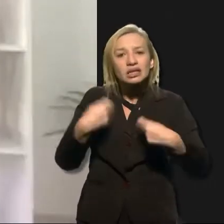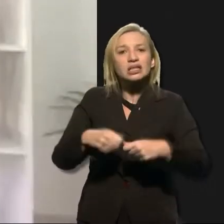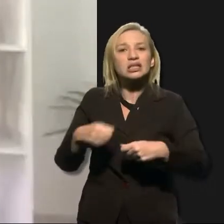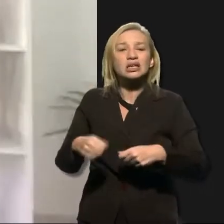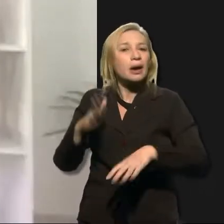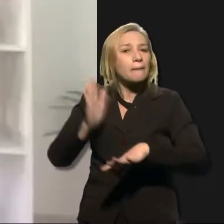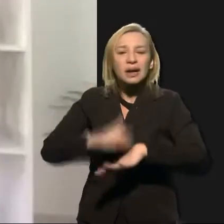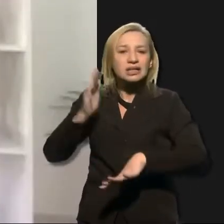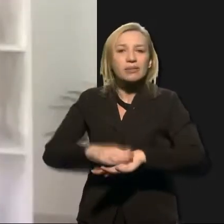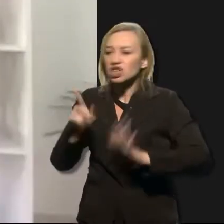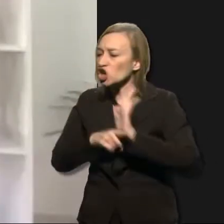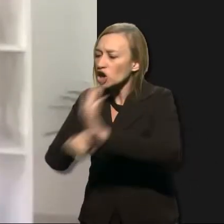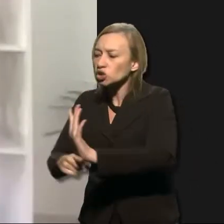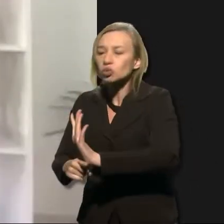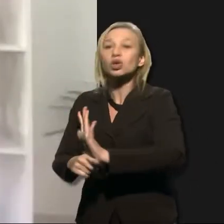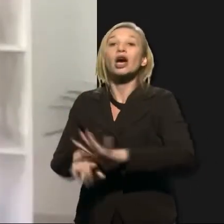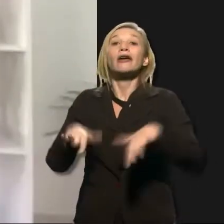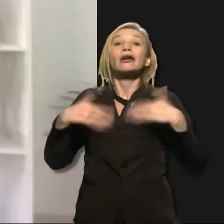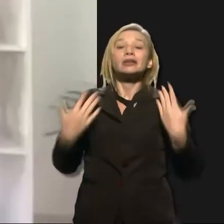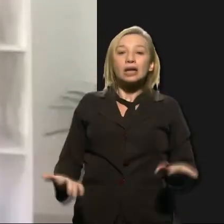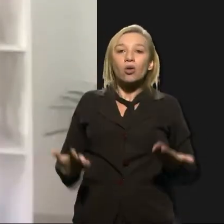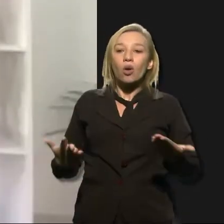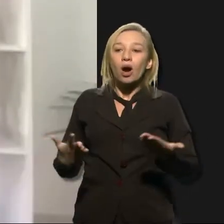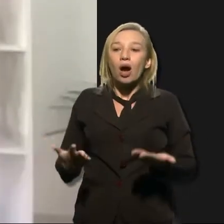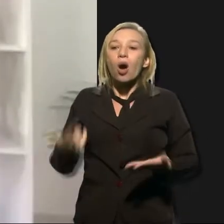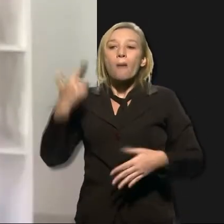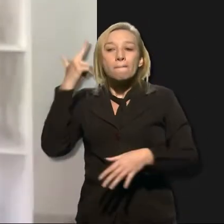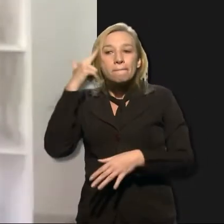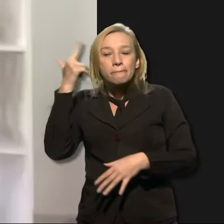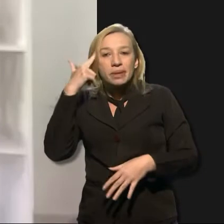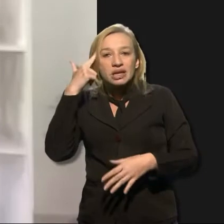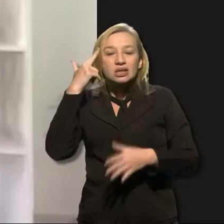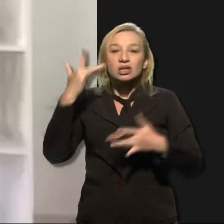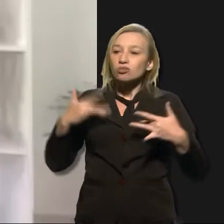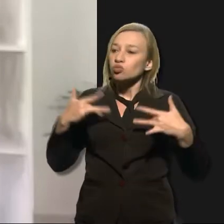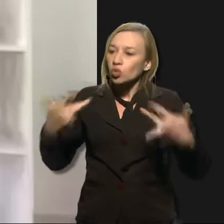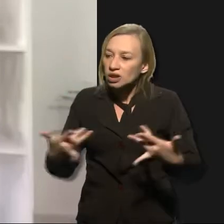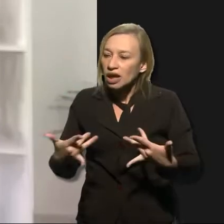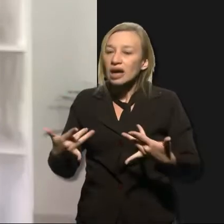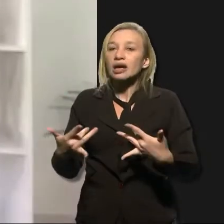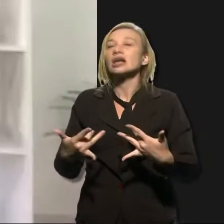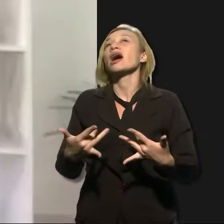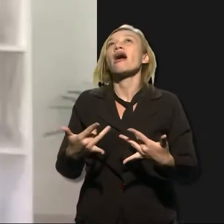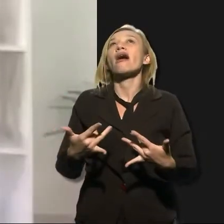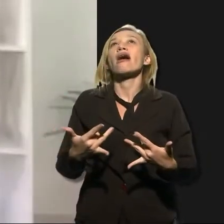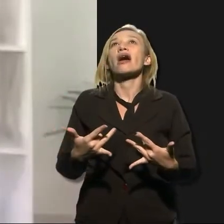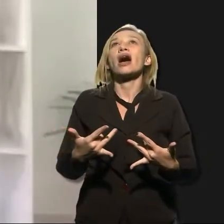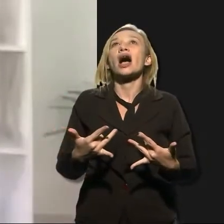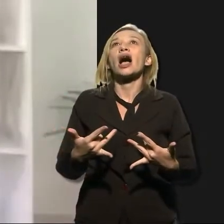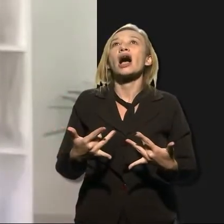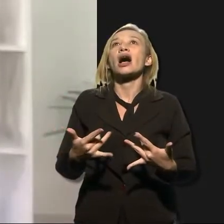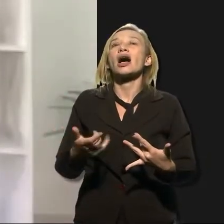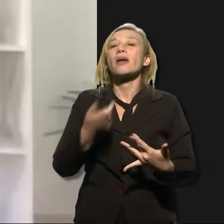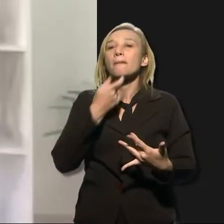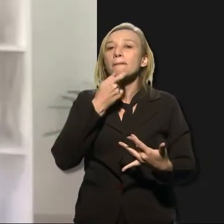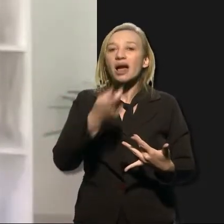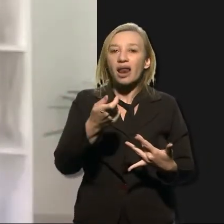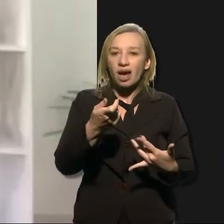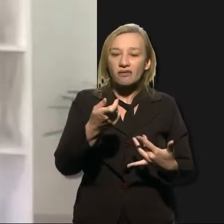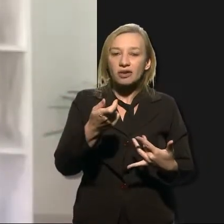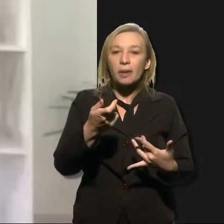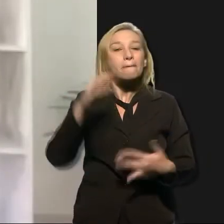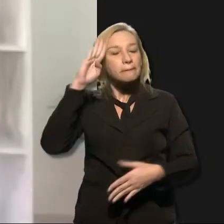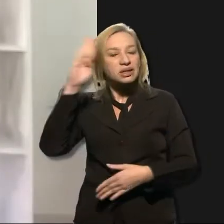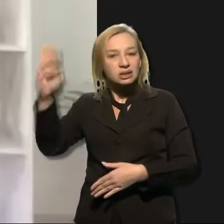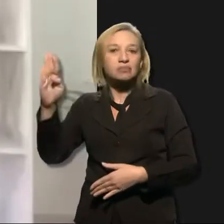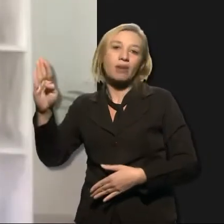enorme, que essas pessoas estão precisando muito mais de ajuda. Então, eu penso que a solidariedade